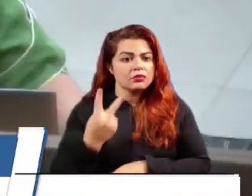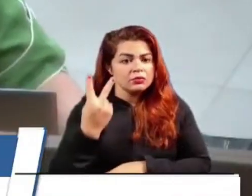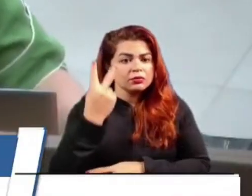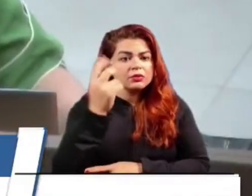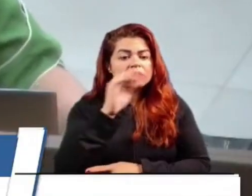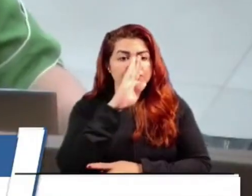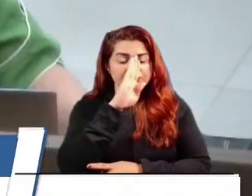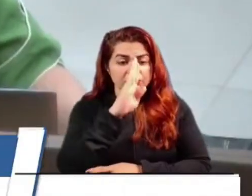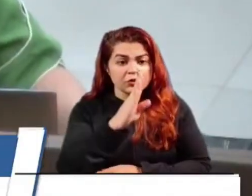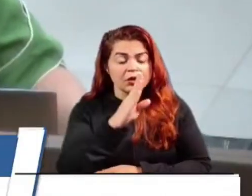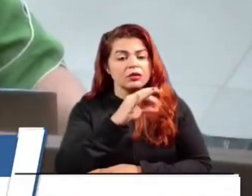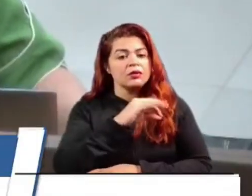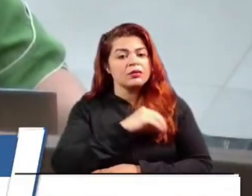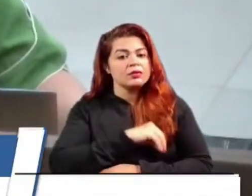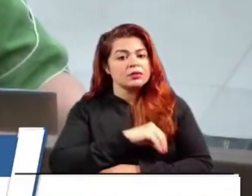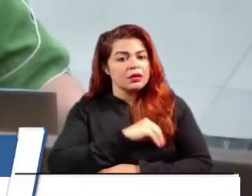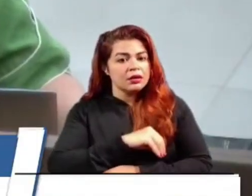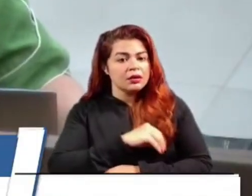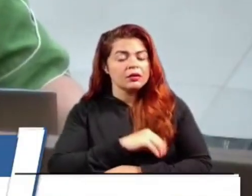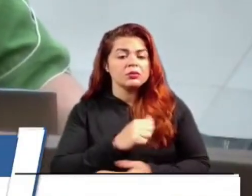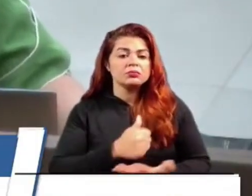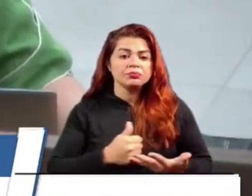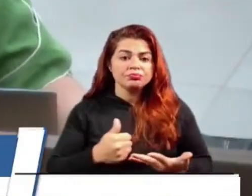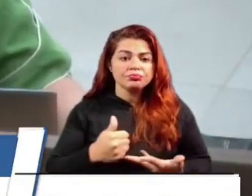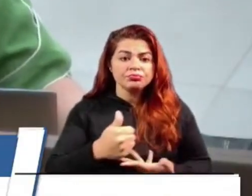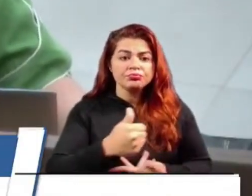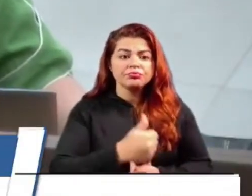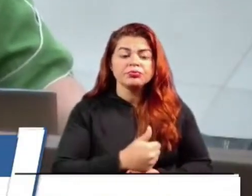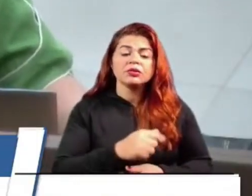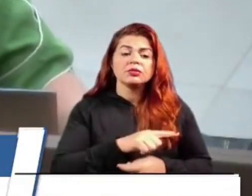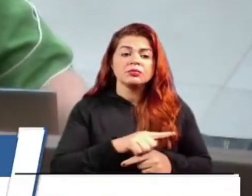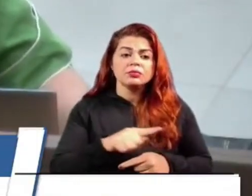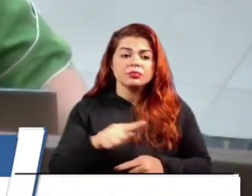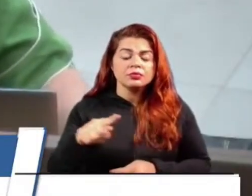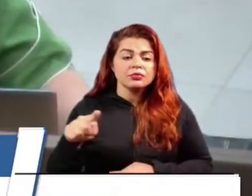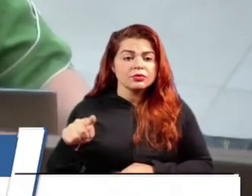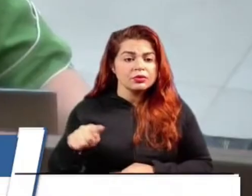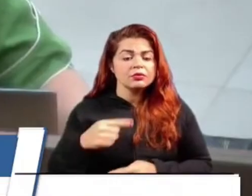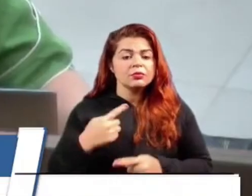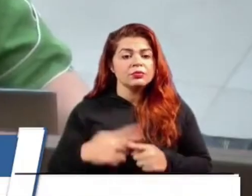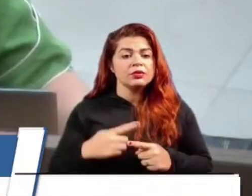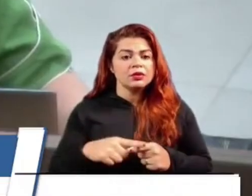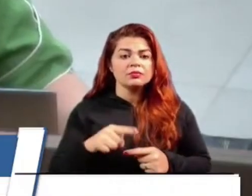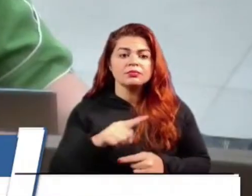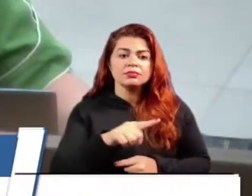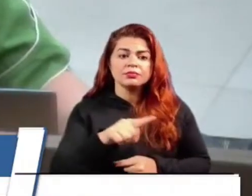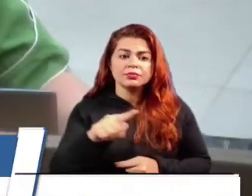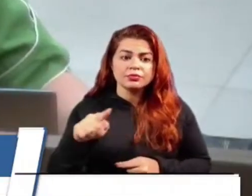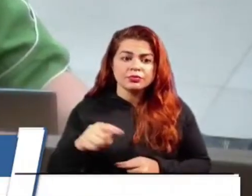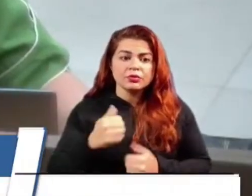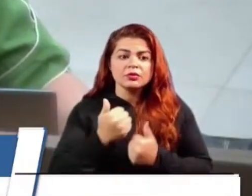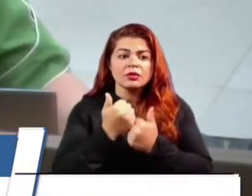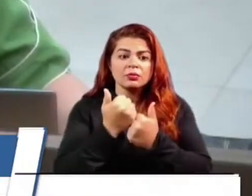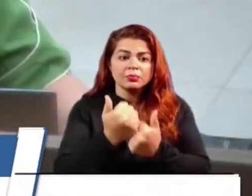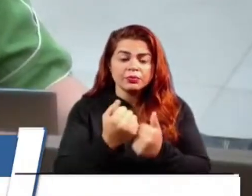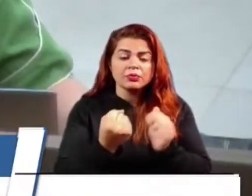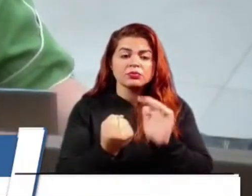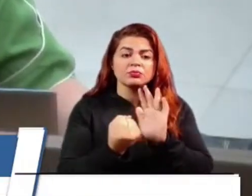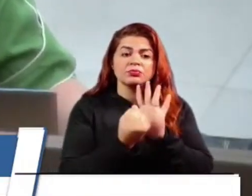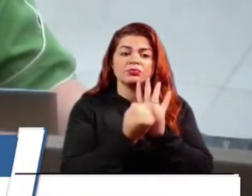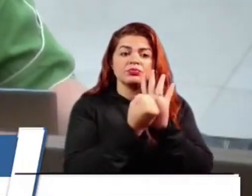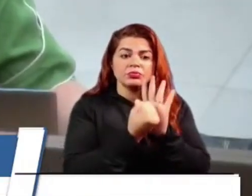aos benefícios de vocês, porque vocês sustentam, né, esse nosso título da cidade de segunda melhor cidade para se